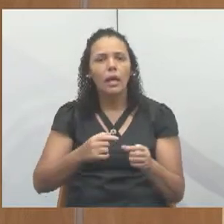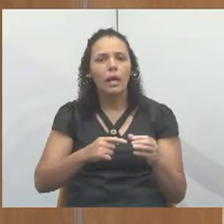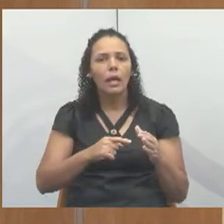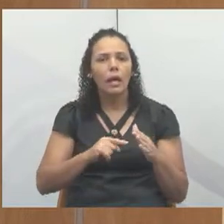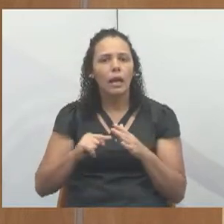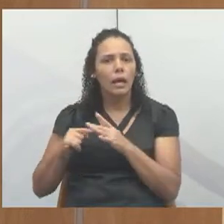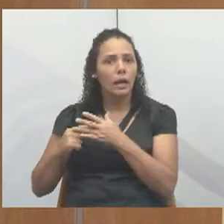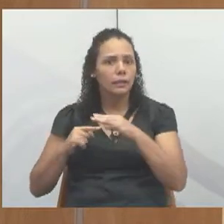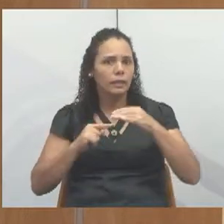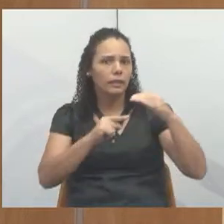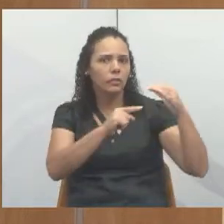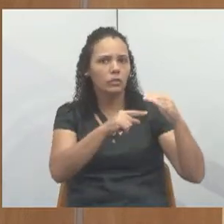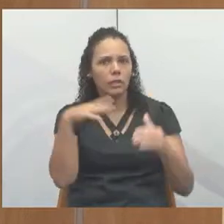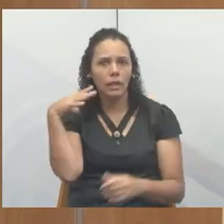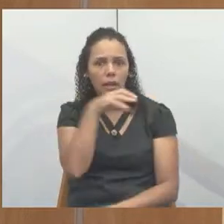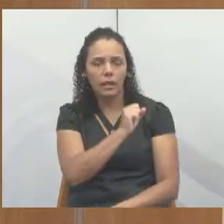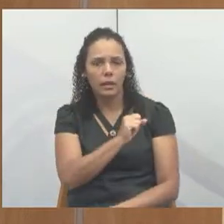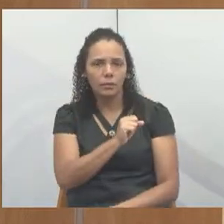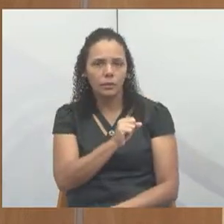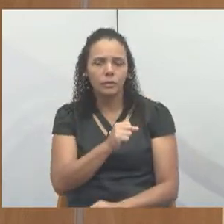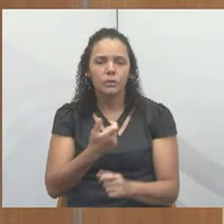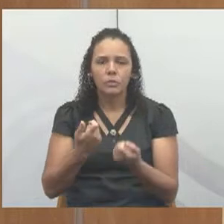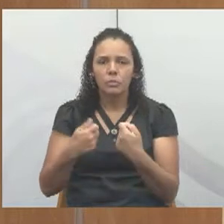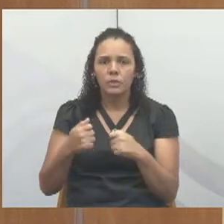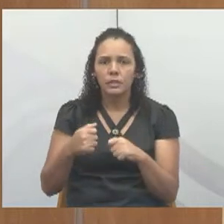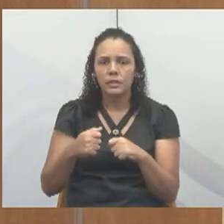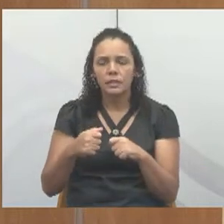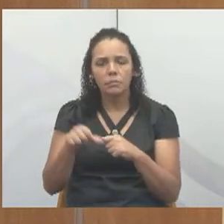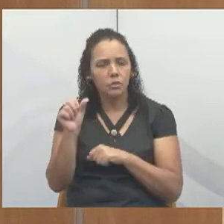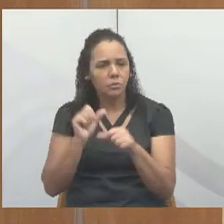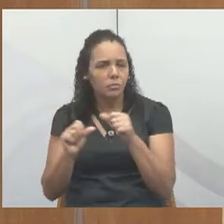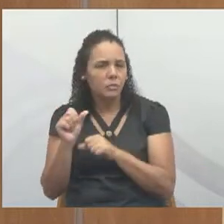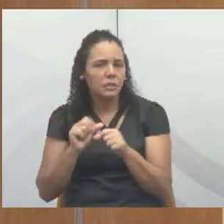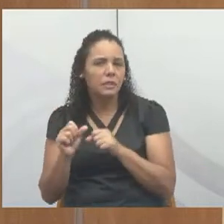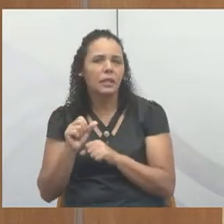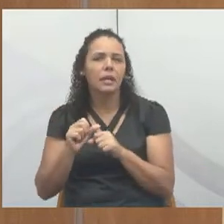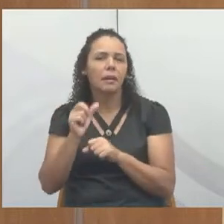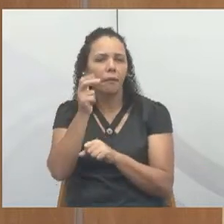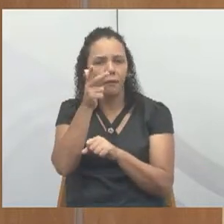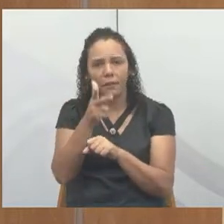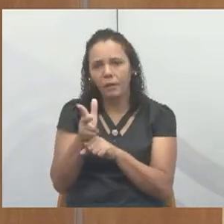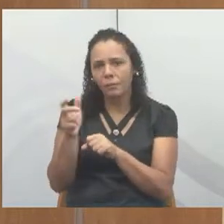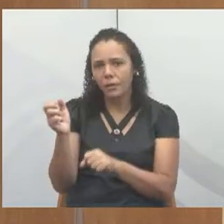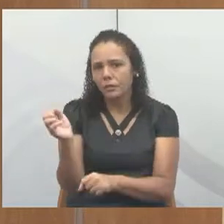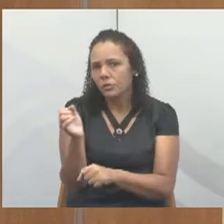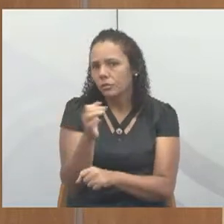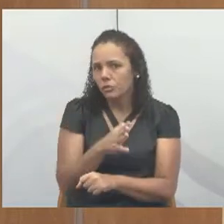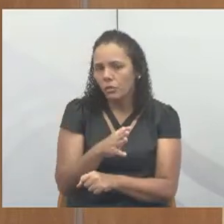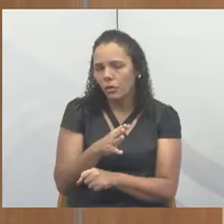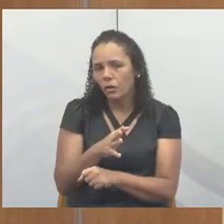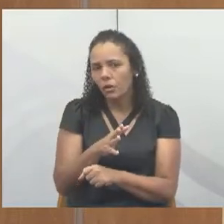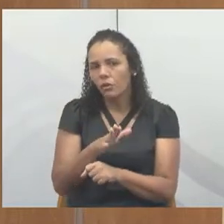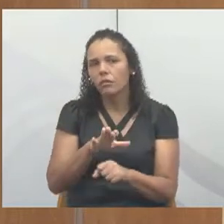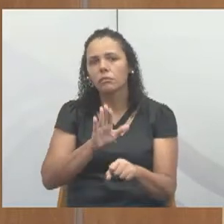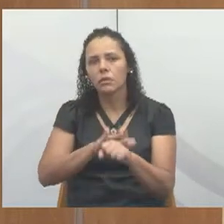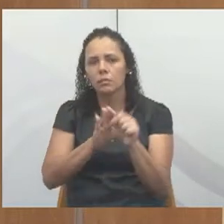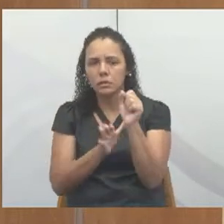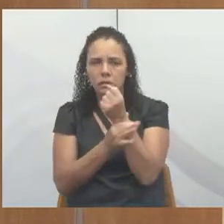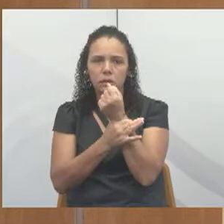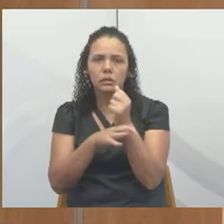a ideia é que a gente não só instale mais câmeras, como também câmeras mais atualizadas, mais modernas, para dar maior segurança para a